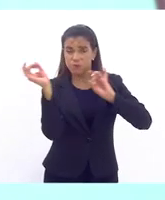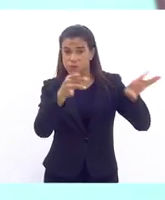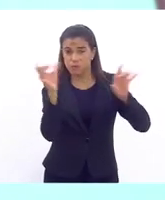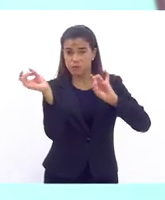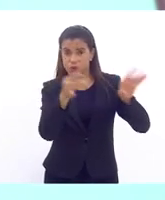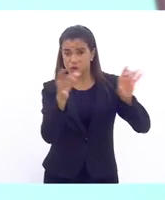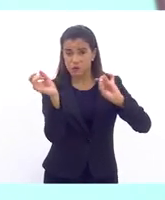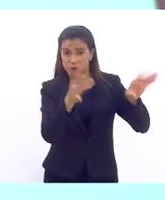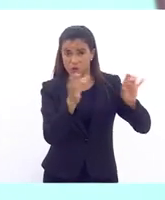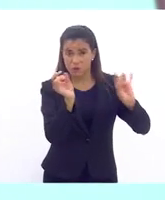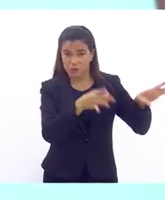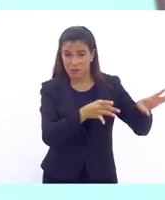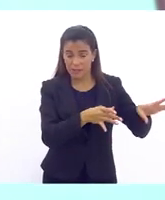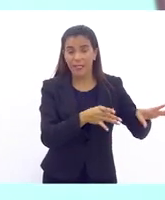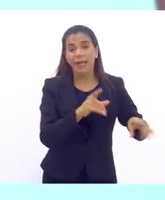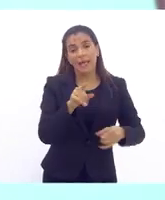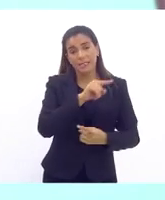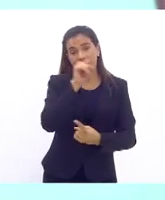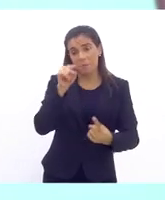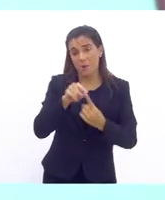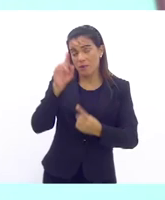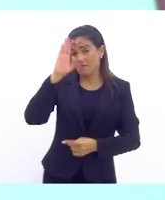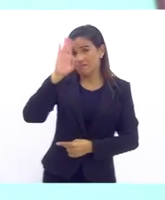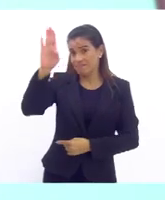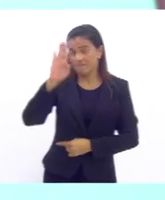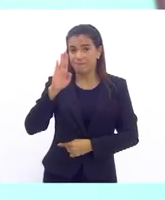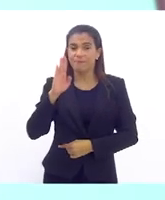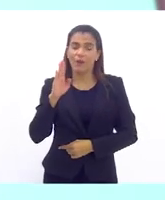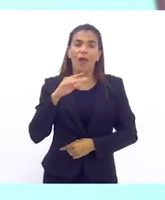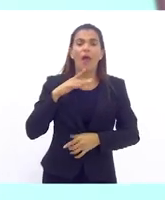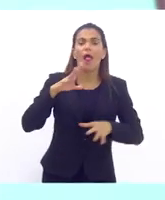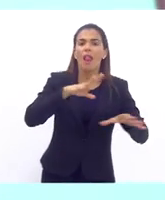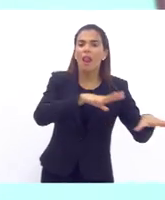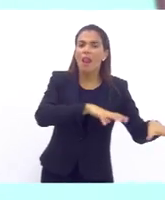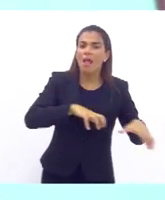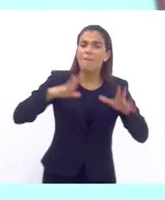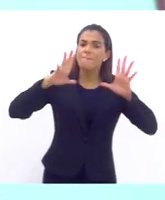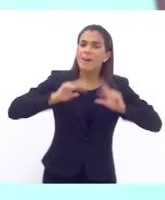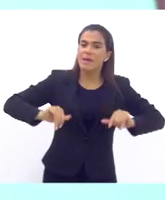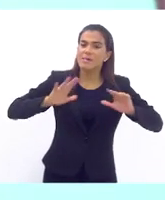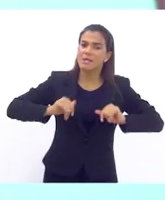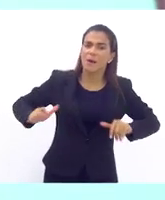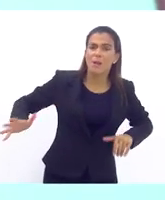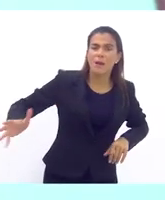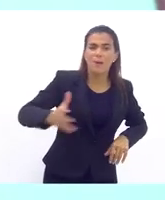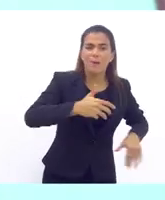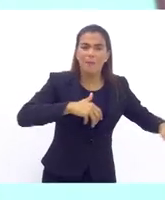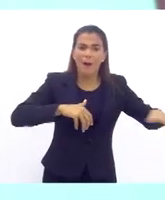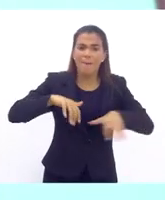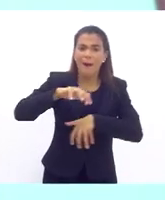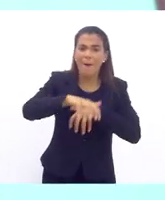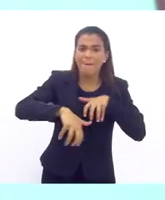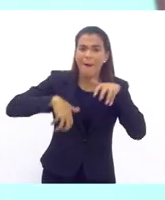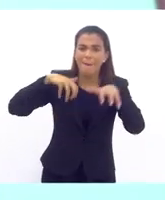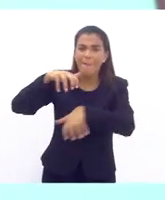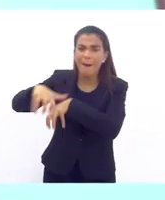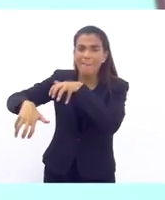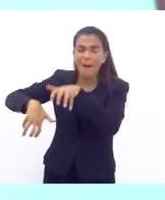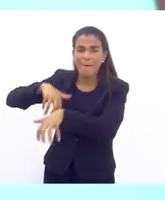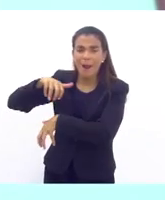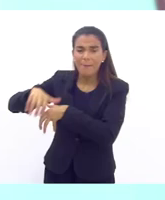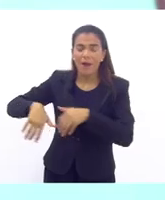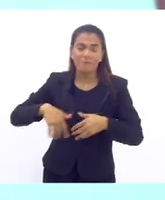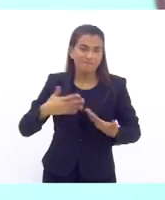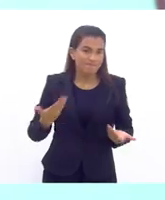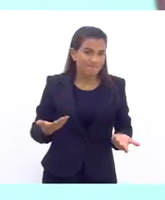esse é o primeiro ponto importante da manutenção Nem sempre a limpeza das Ferramentas de Rio ele é feito por uma ação de não performance